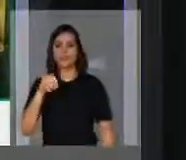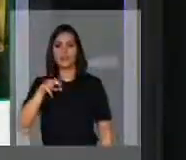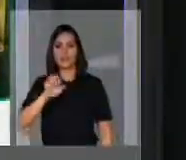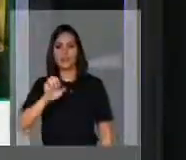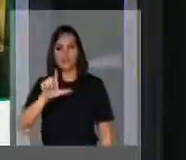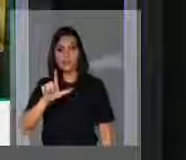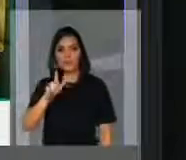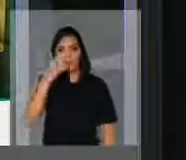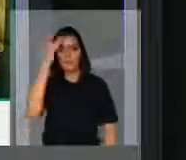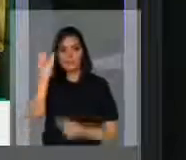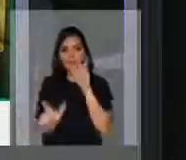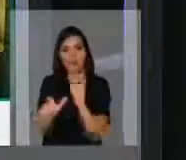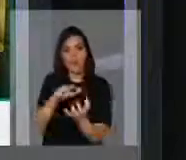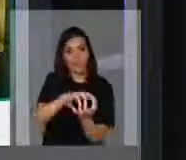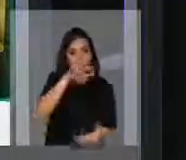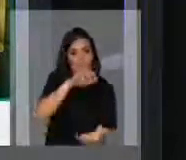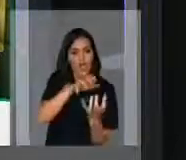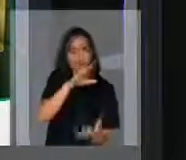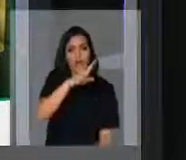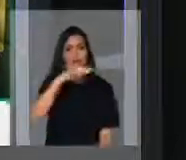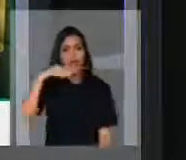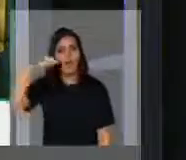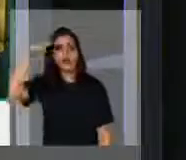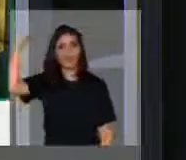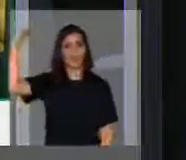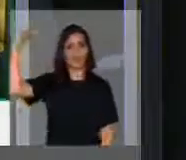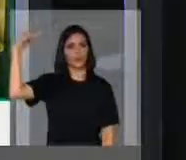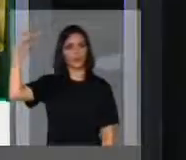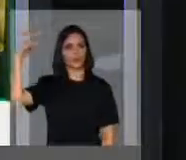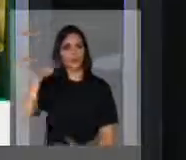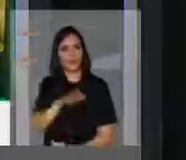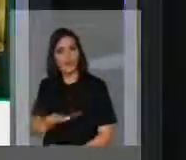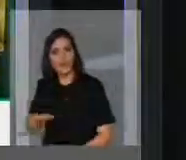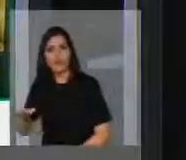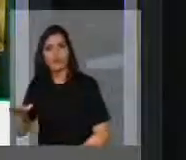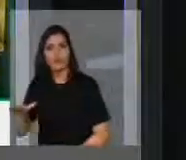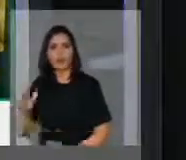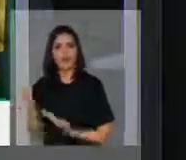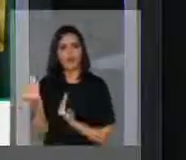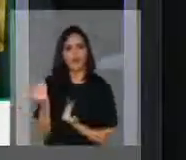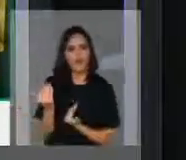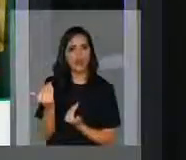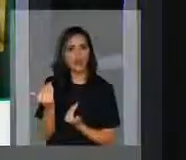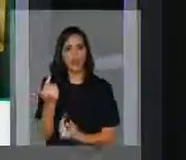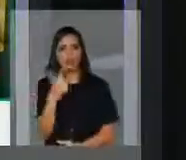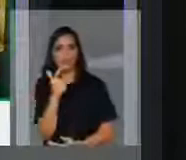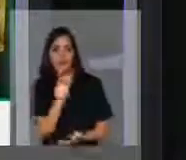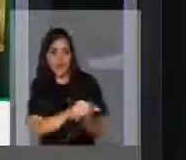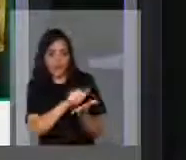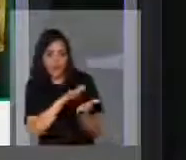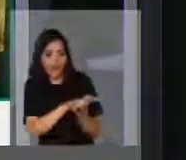desaparecidos entre idosos e crianças. E não tem um cadastro